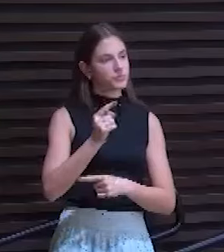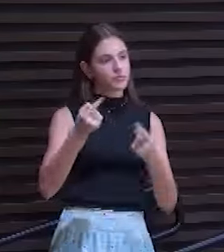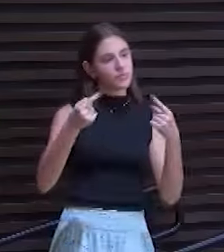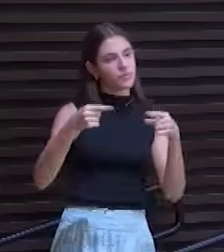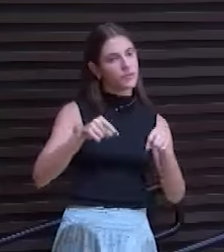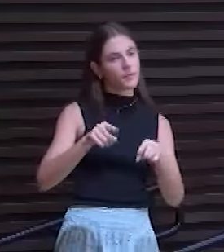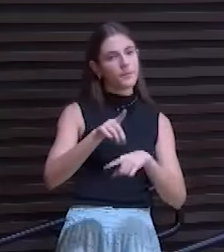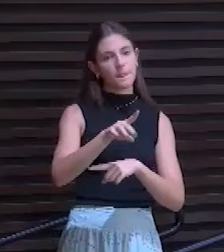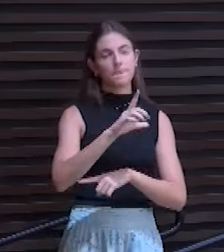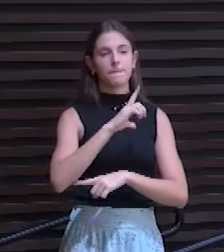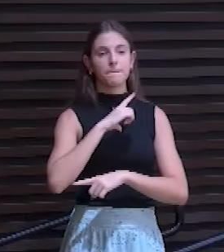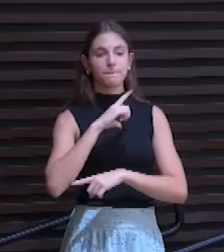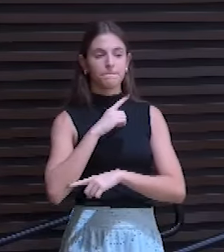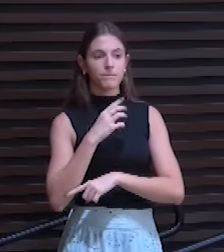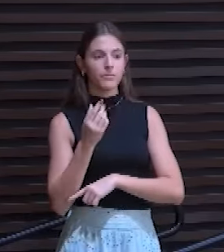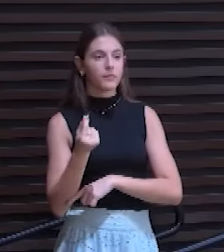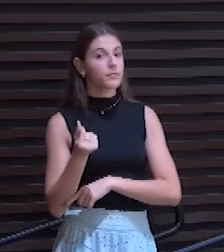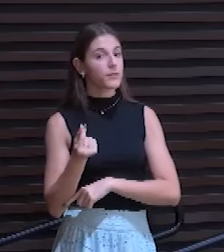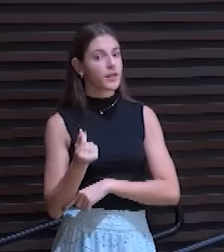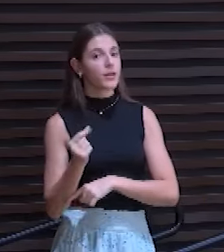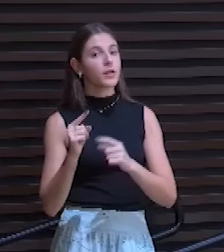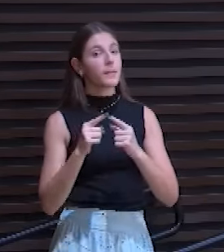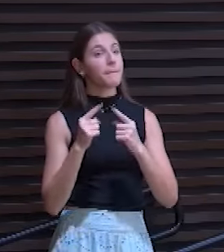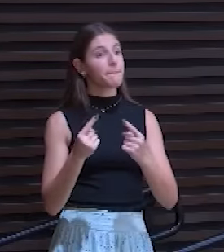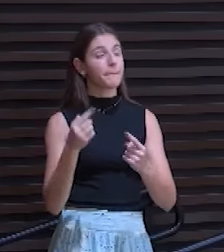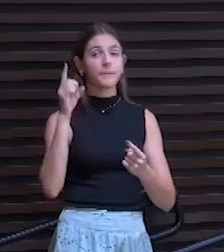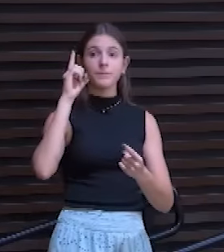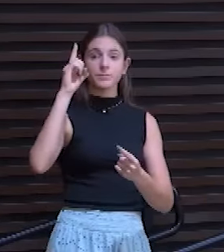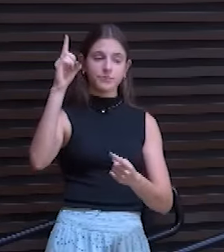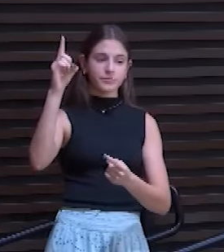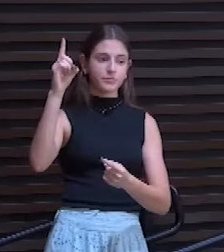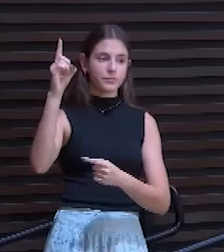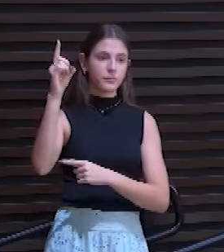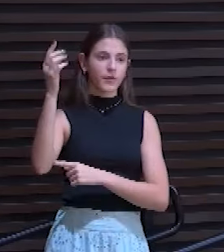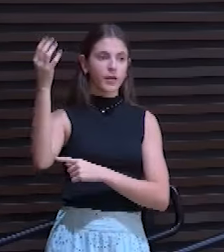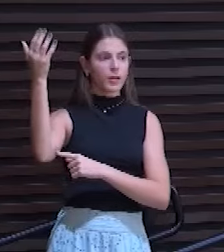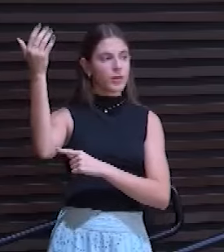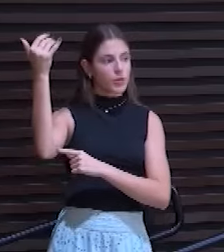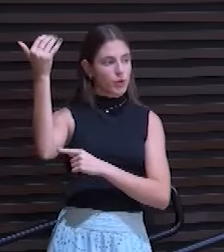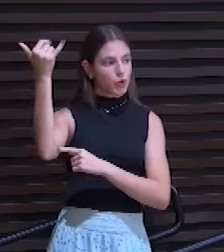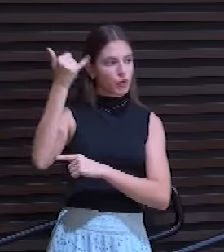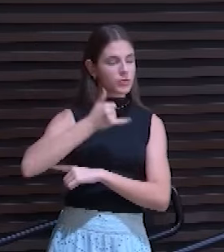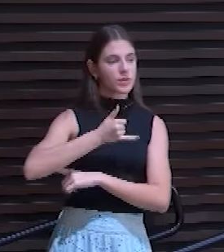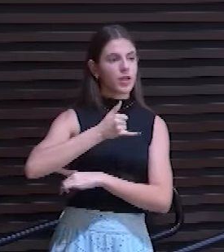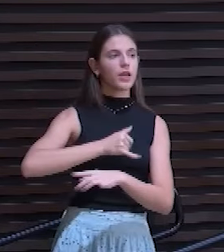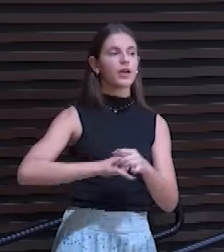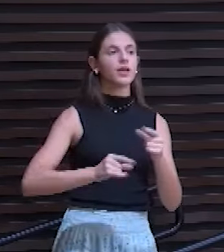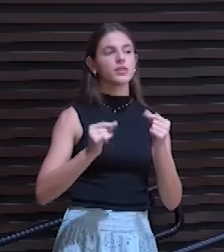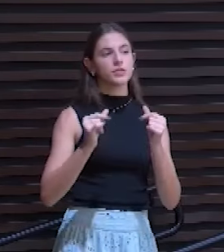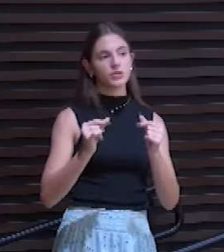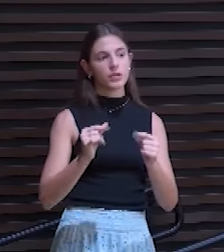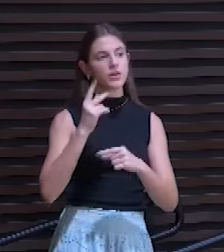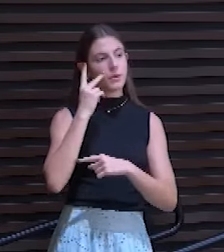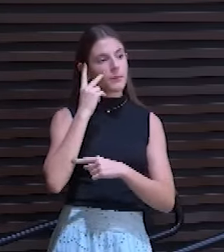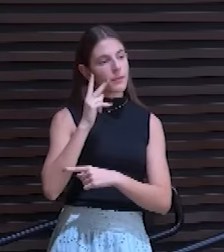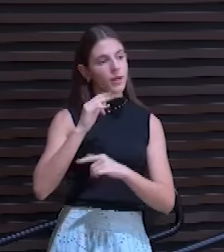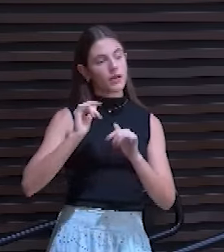ter capital. Só que Deus nos dá capital, Deus nos dá dinheiro, é para a glória